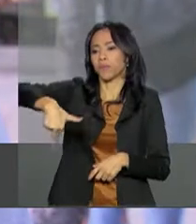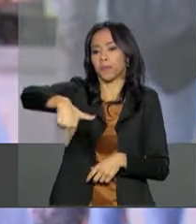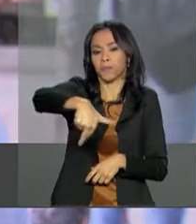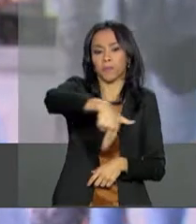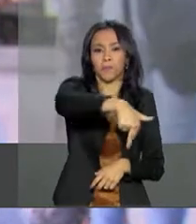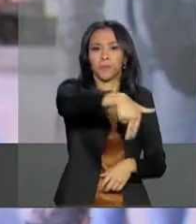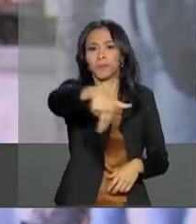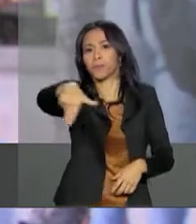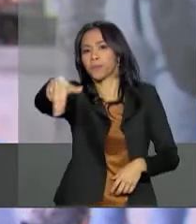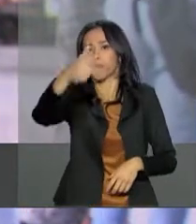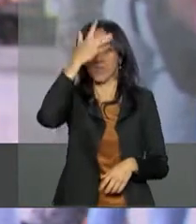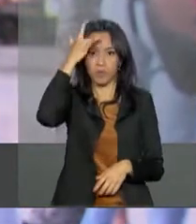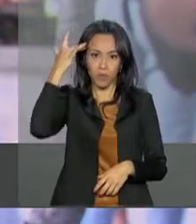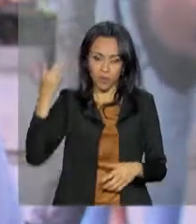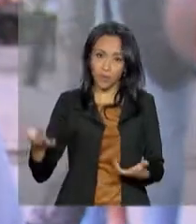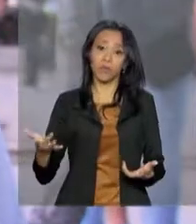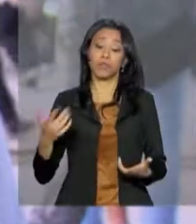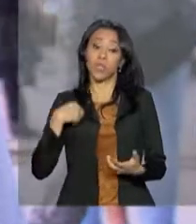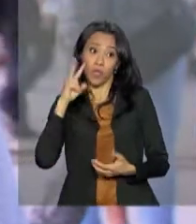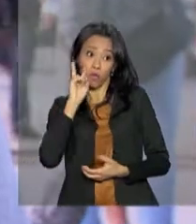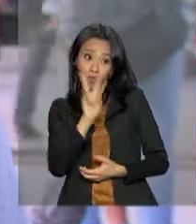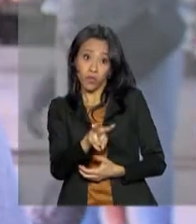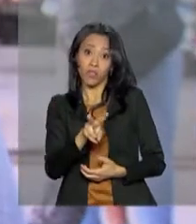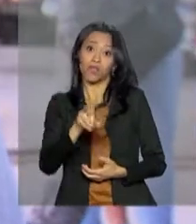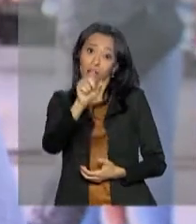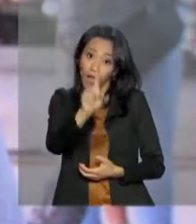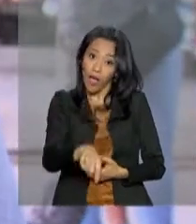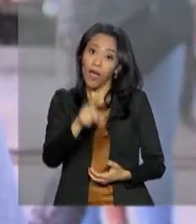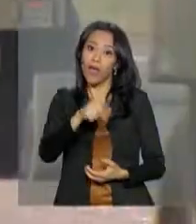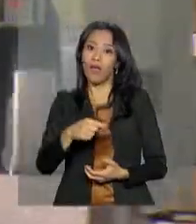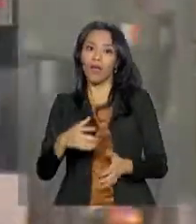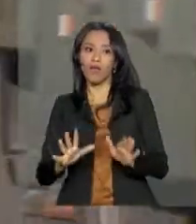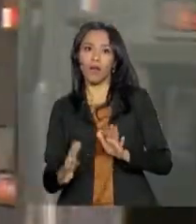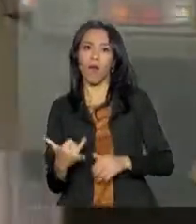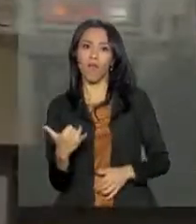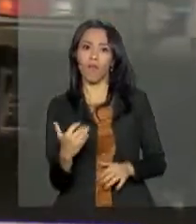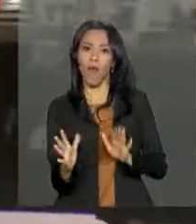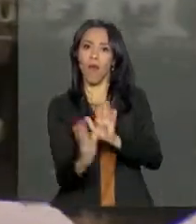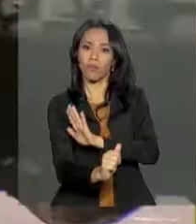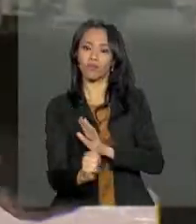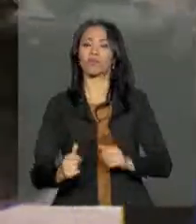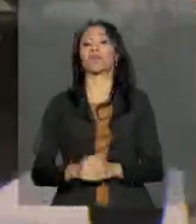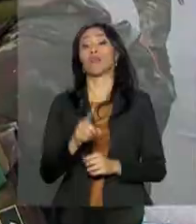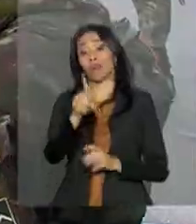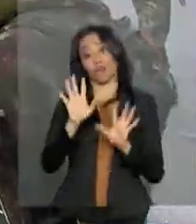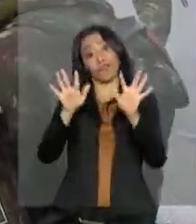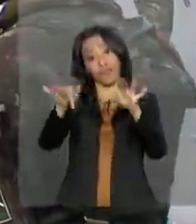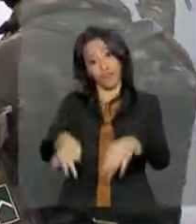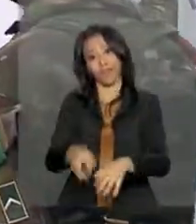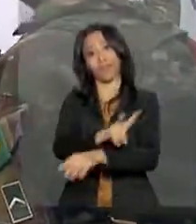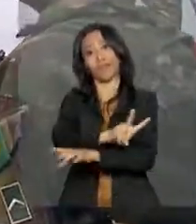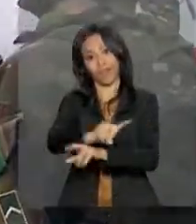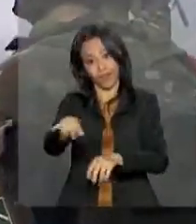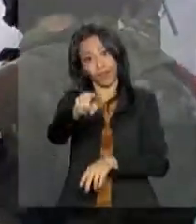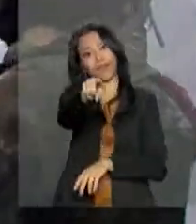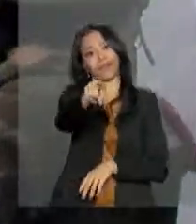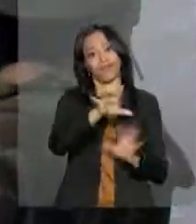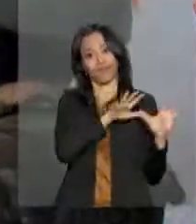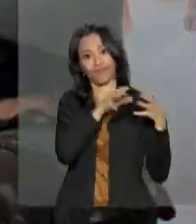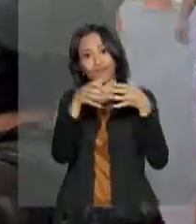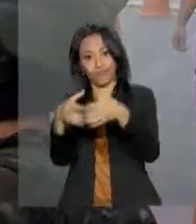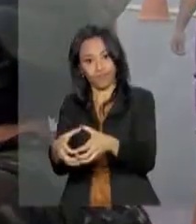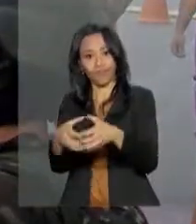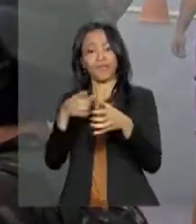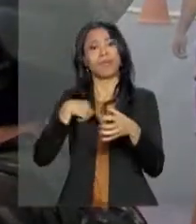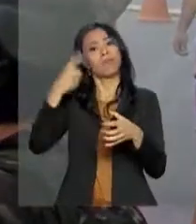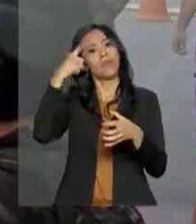passavam o que eu vejo em reportagem era uma saltada com data certa para acabar a intervenção federal quer que sejam pensadas